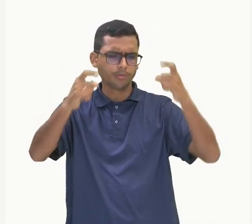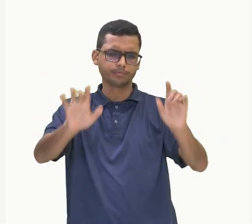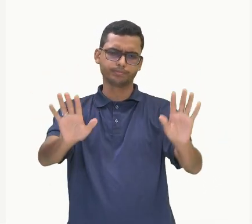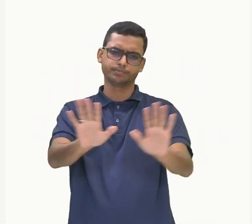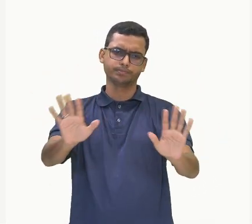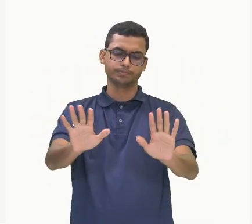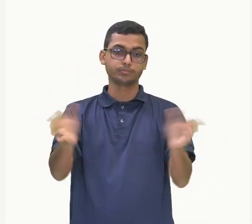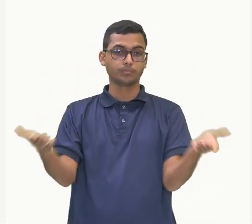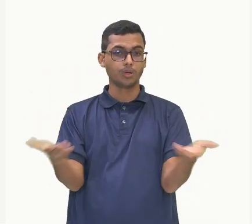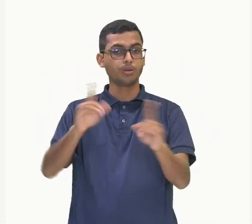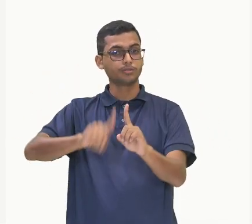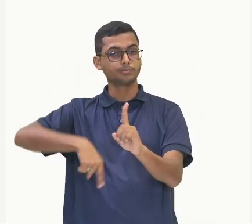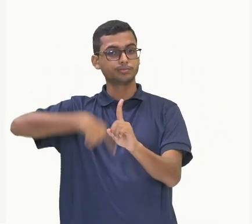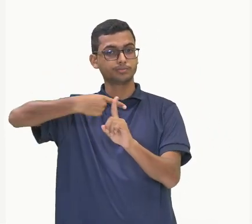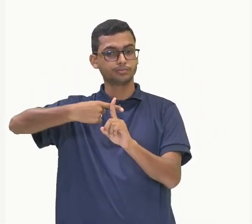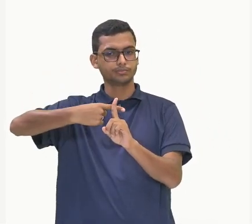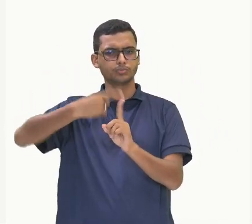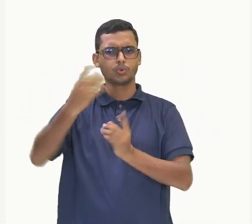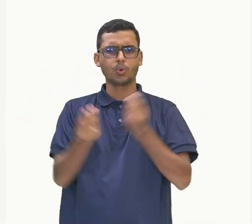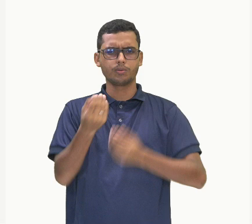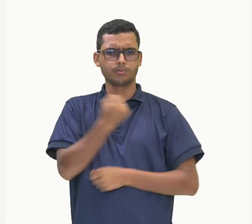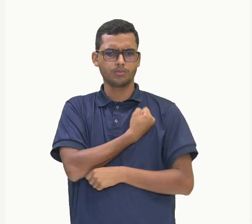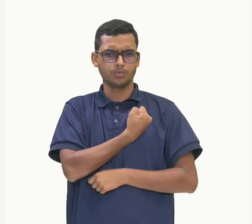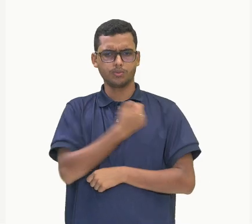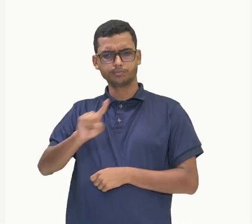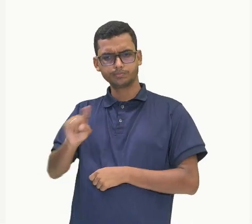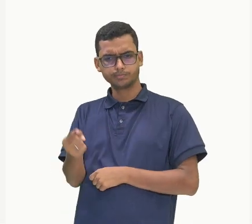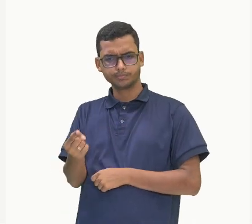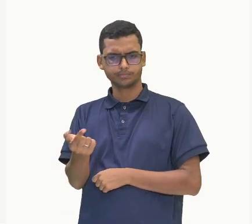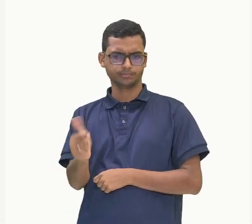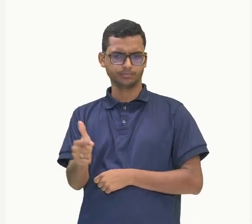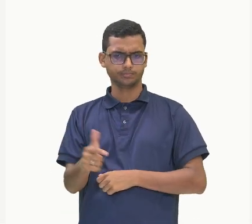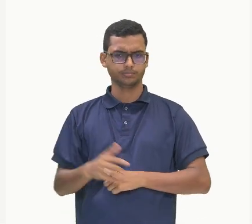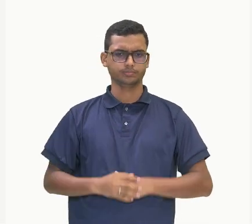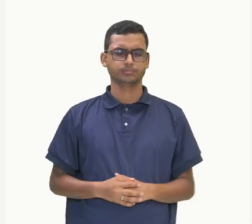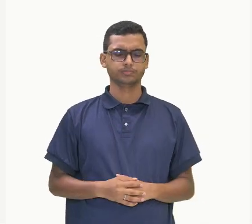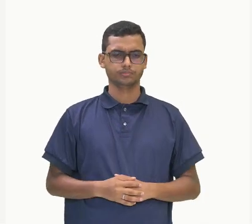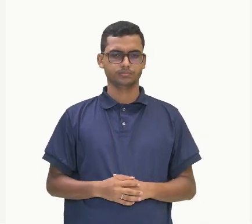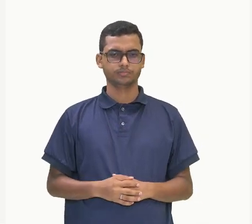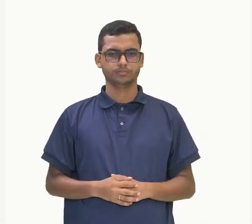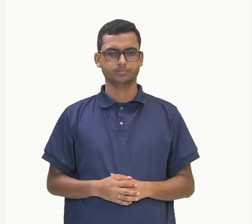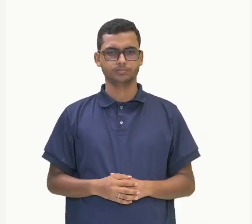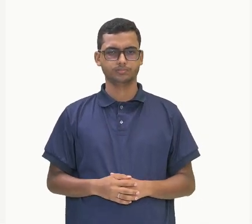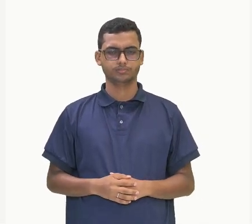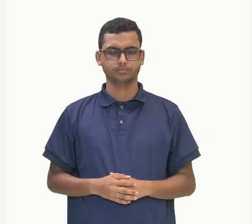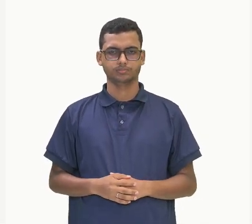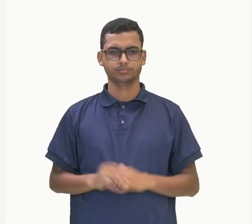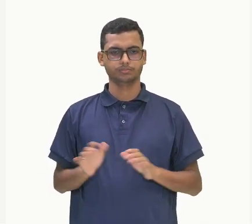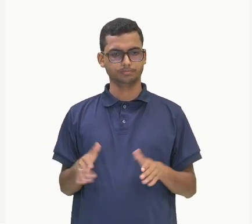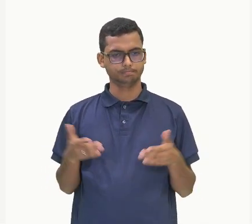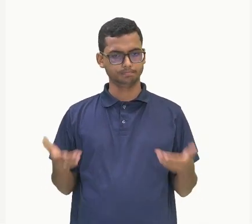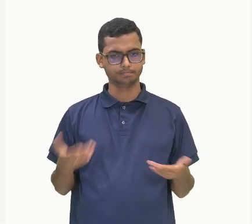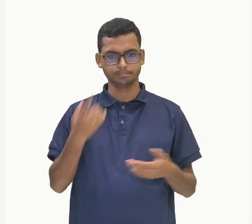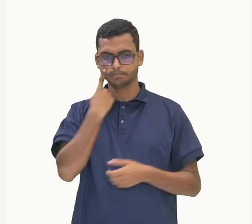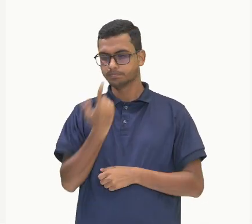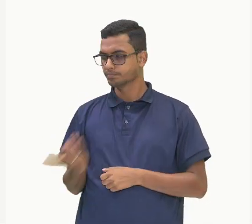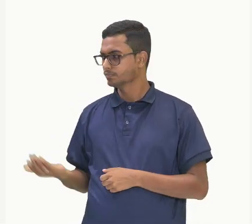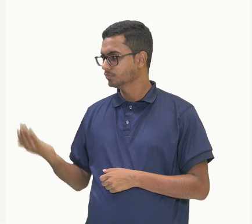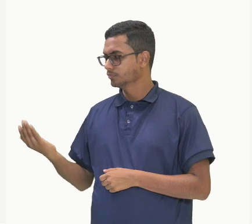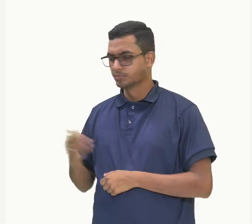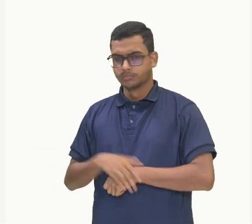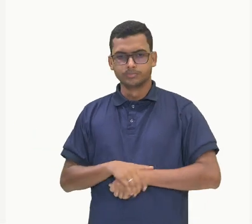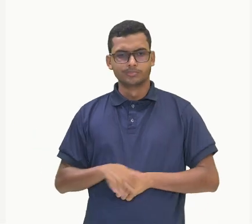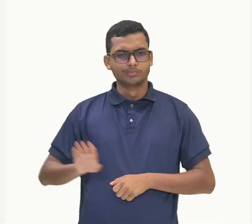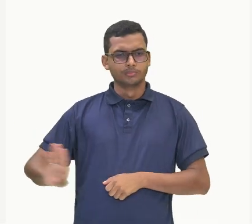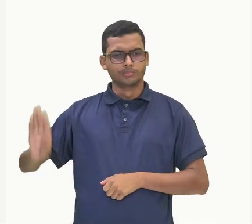somar como se fosse a número sem vírgula. Então, 5 mais 9,